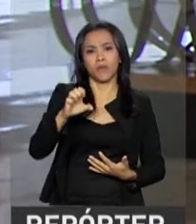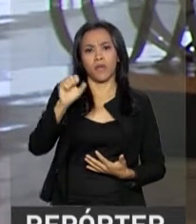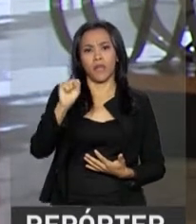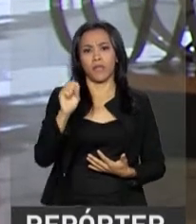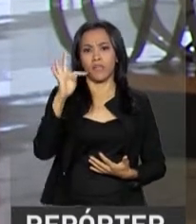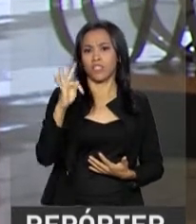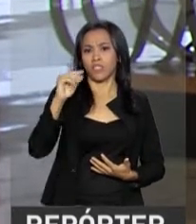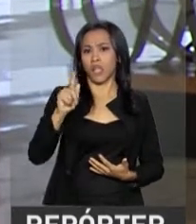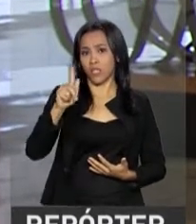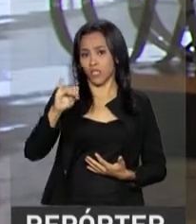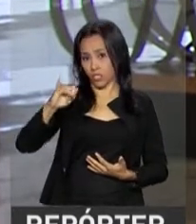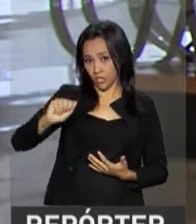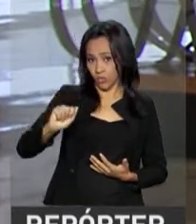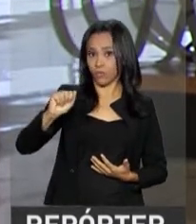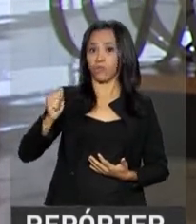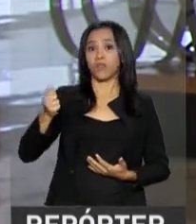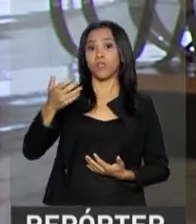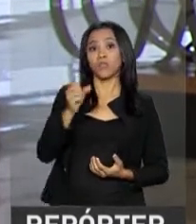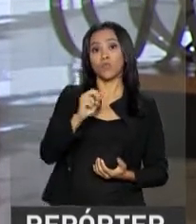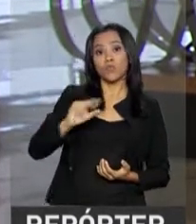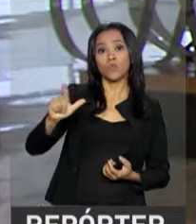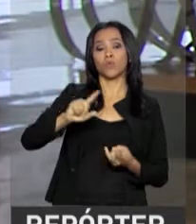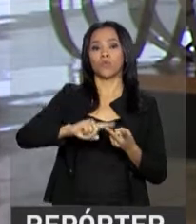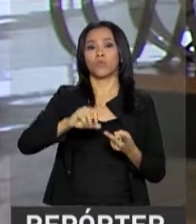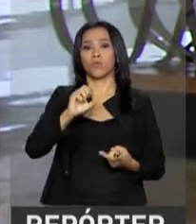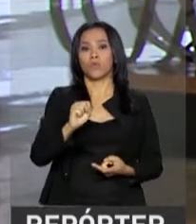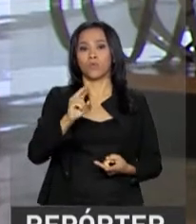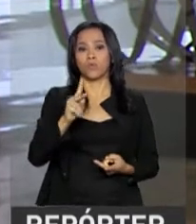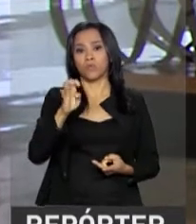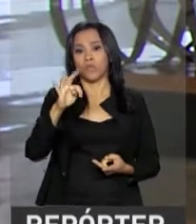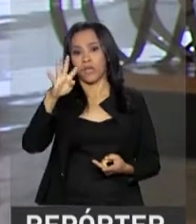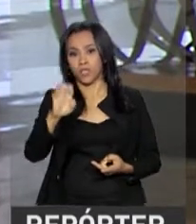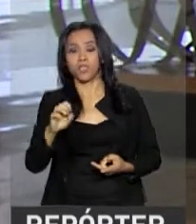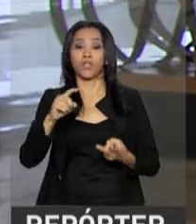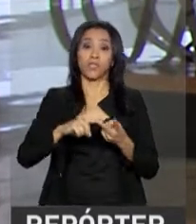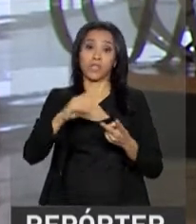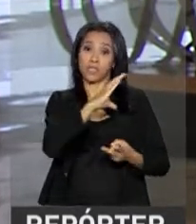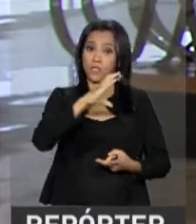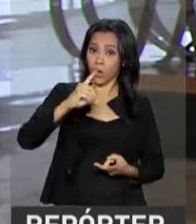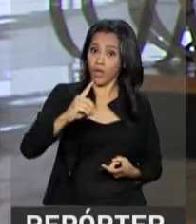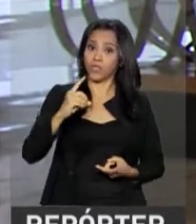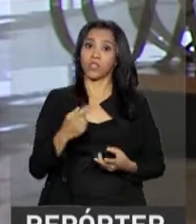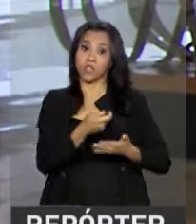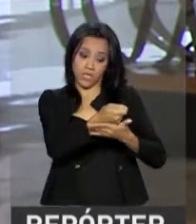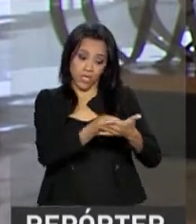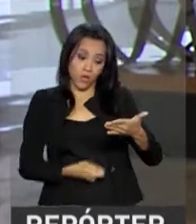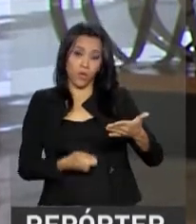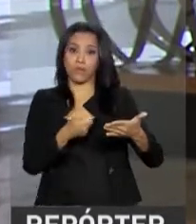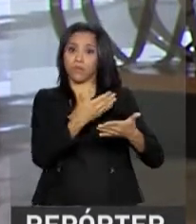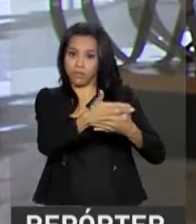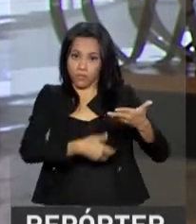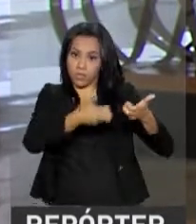alívio da carga do sistema sul sudeste e centro oeste ainda na nota o mst afirma que cerca de